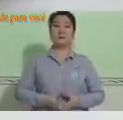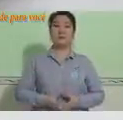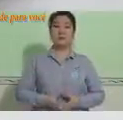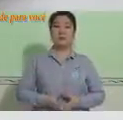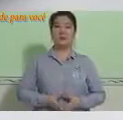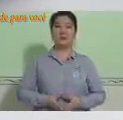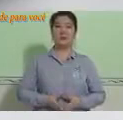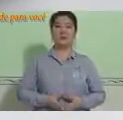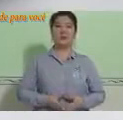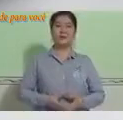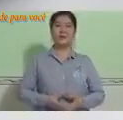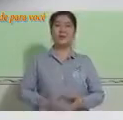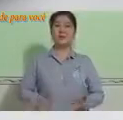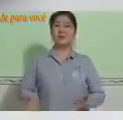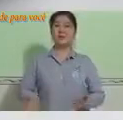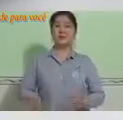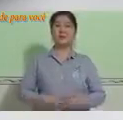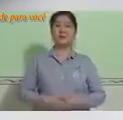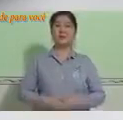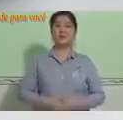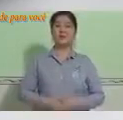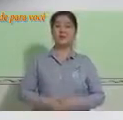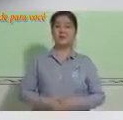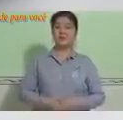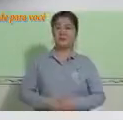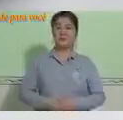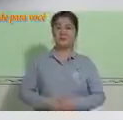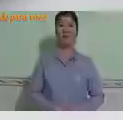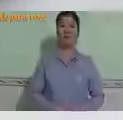PODSERFETAPORCRIANCDILASCOMMAISD 9 anos, vírgula, adolescentes e adultos.